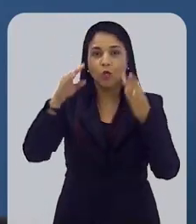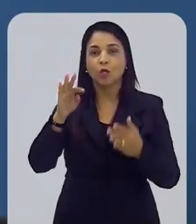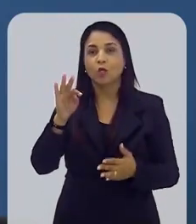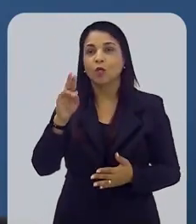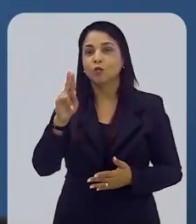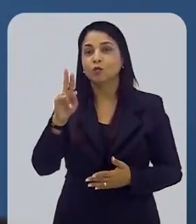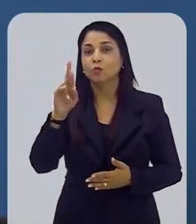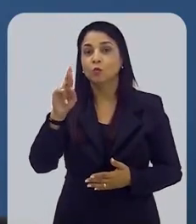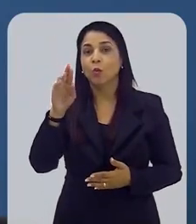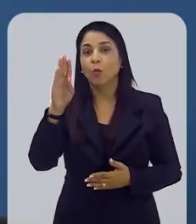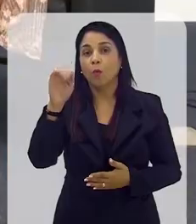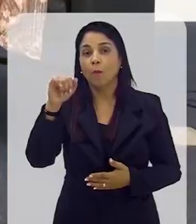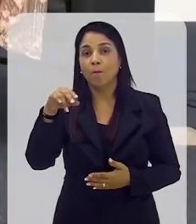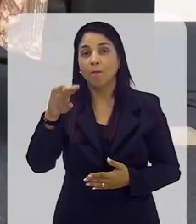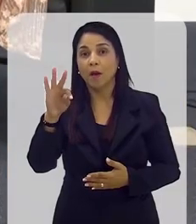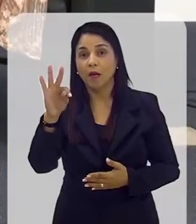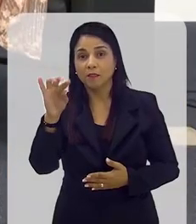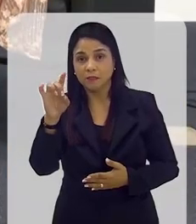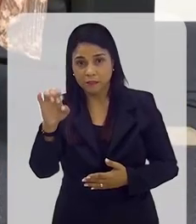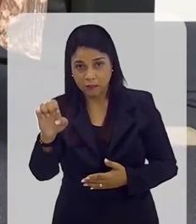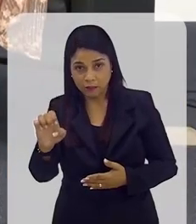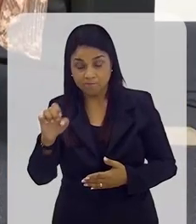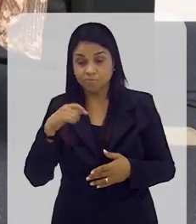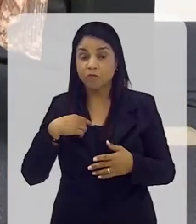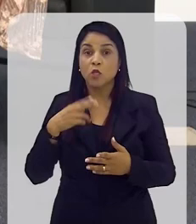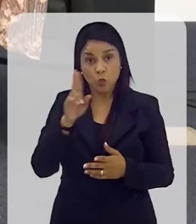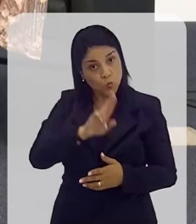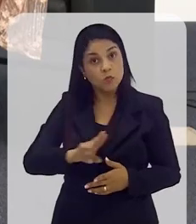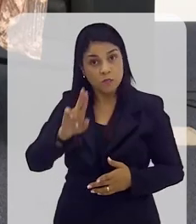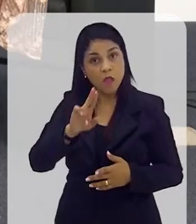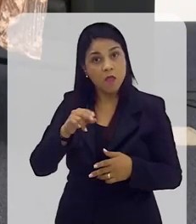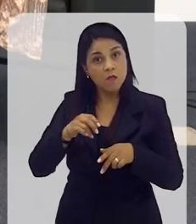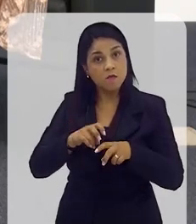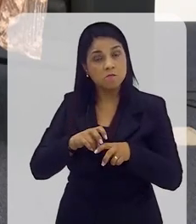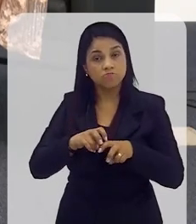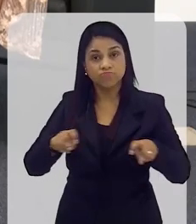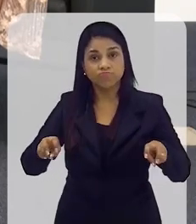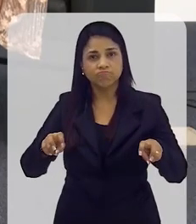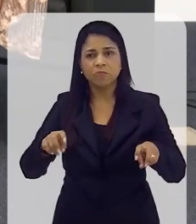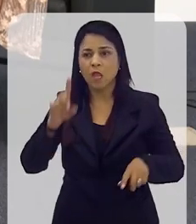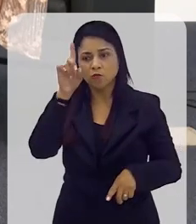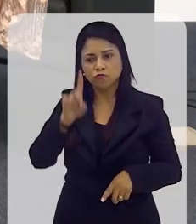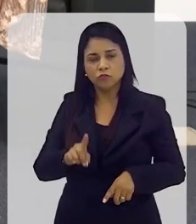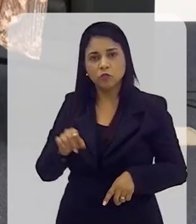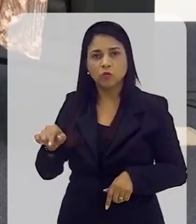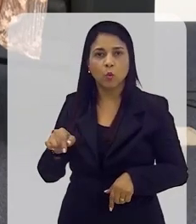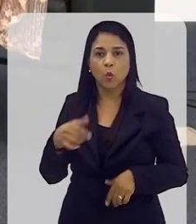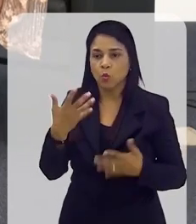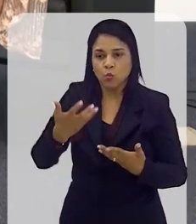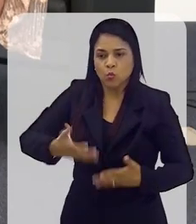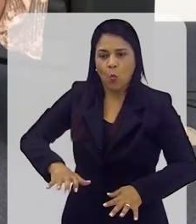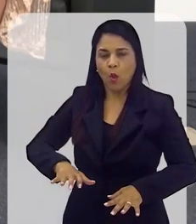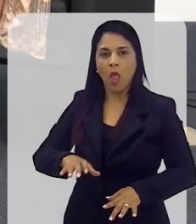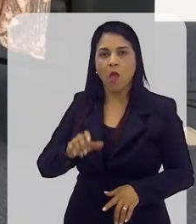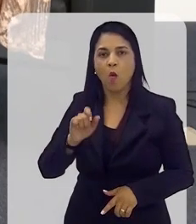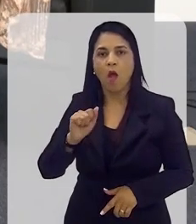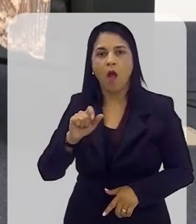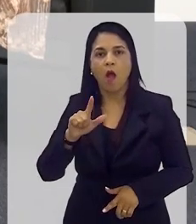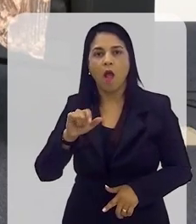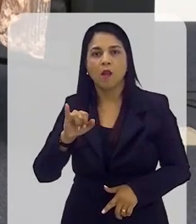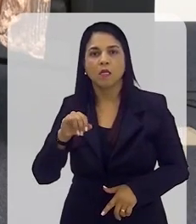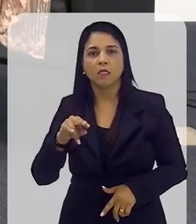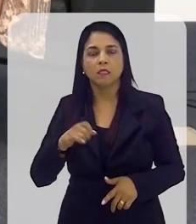usei o turbante na bancada. E um diretor da TV falou assim, nós não queremos a Aline Prado com roupas exóticas e